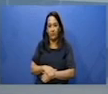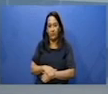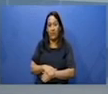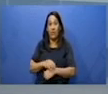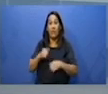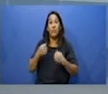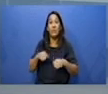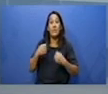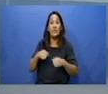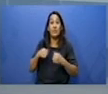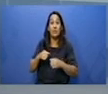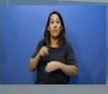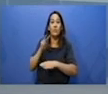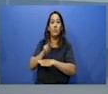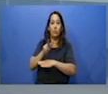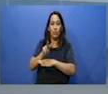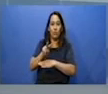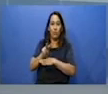forma